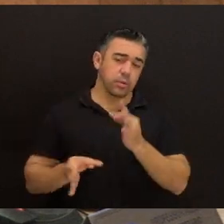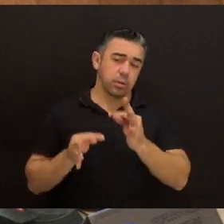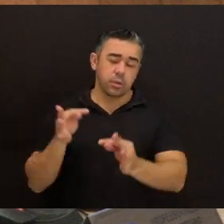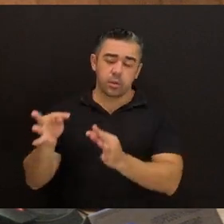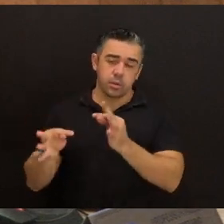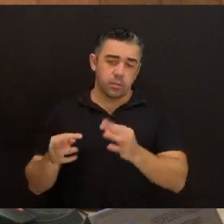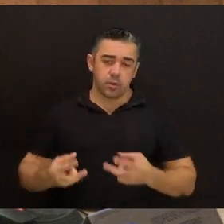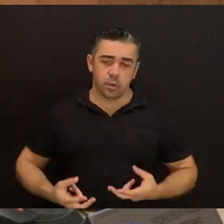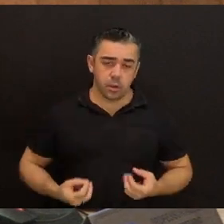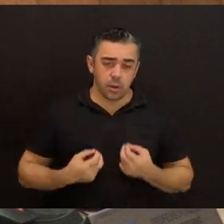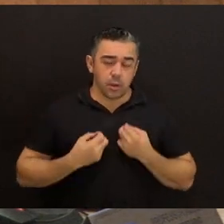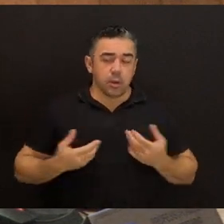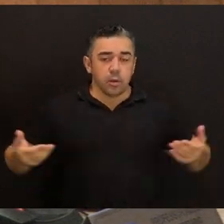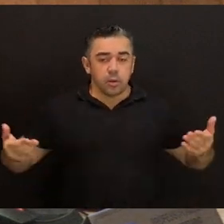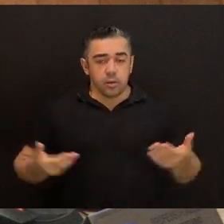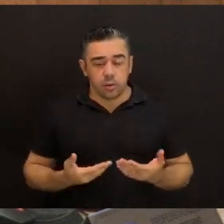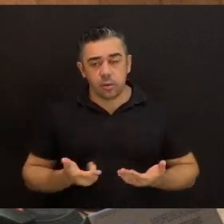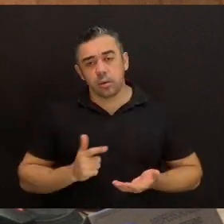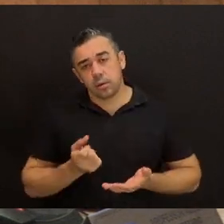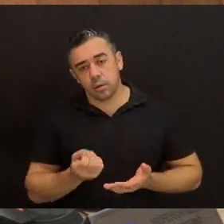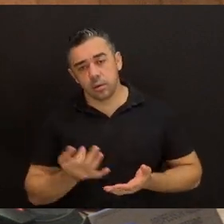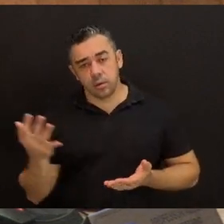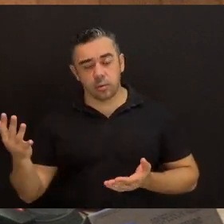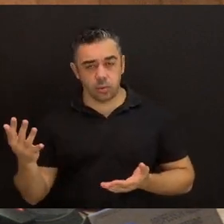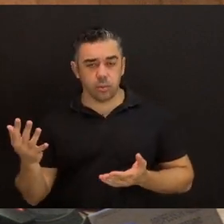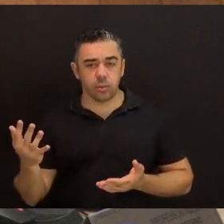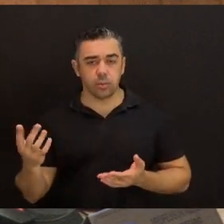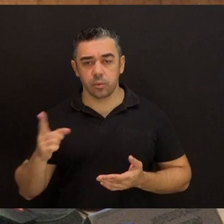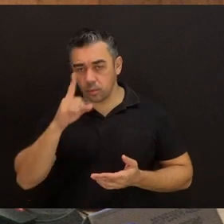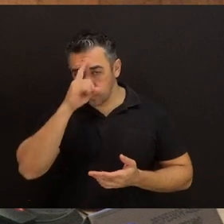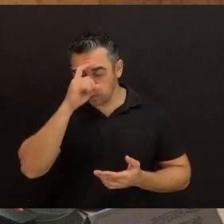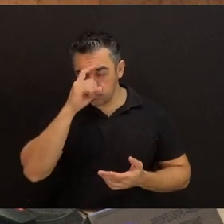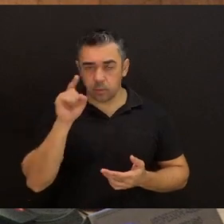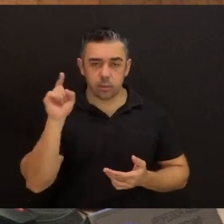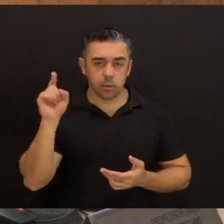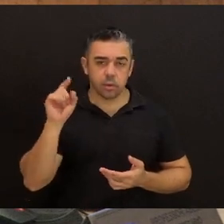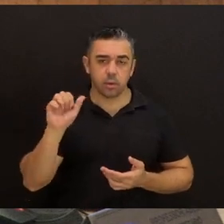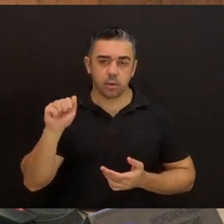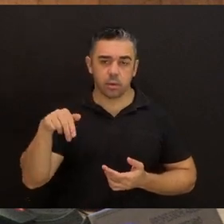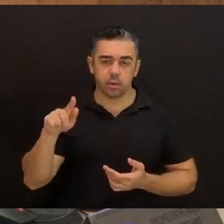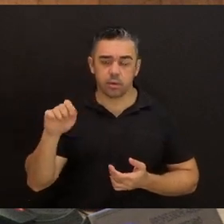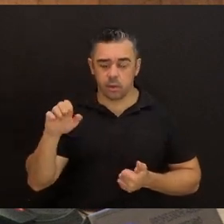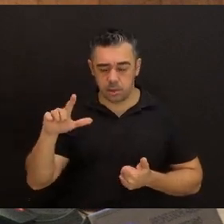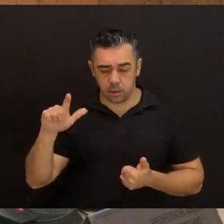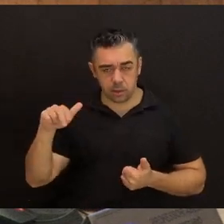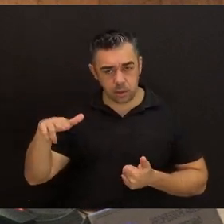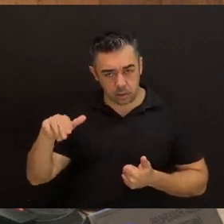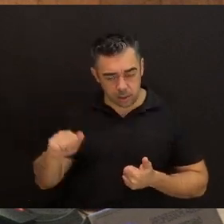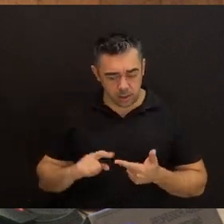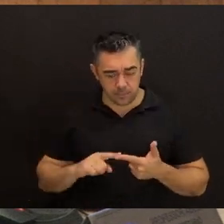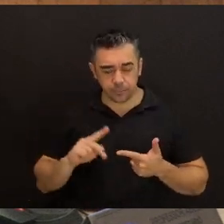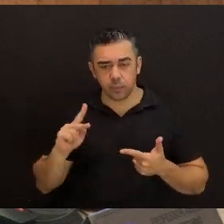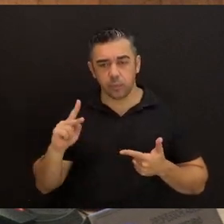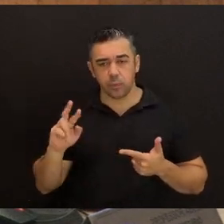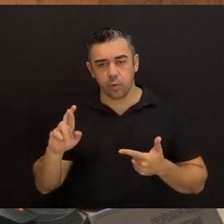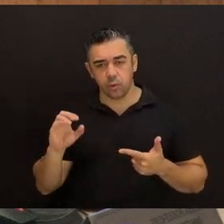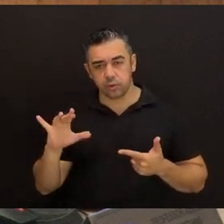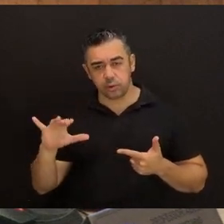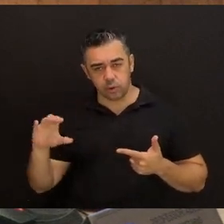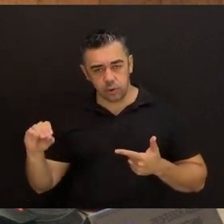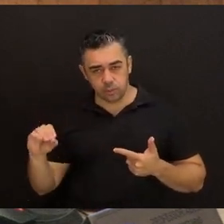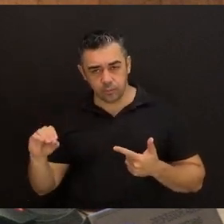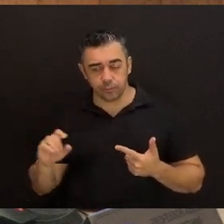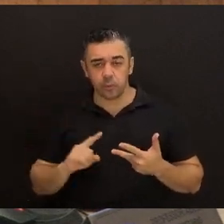hoje nós temos aí Alguns hospitais entre eles o Angelina Caron e o Rocio e não mais o braço que ficou